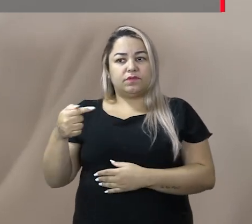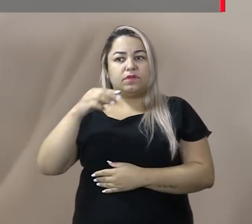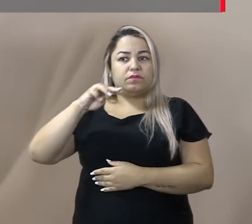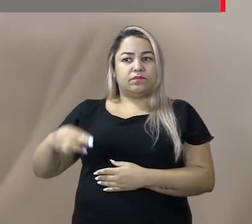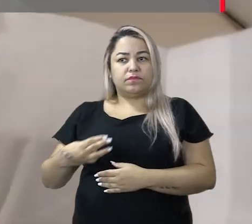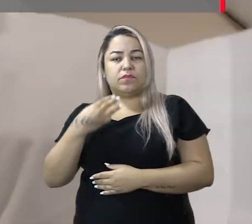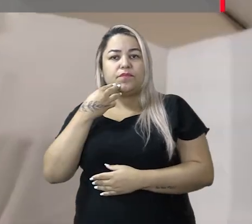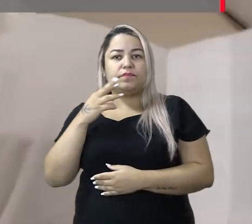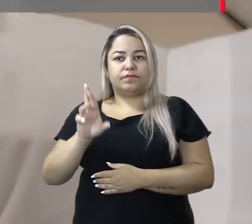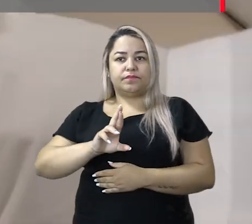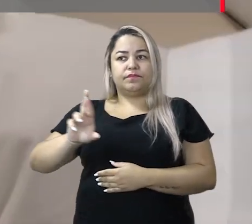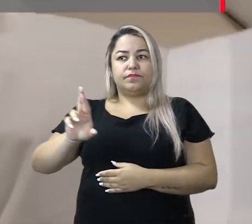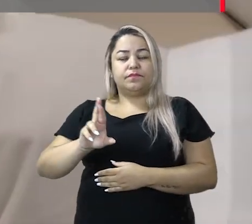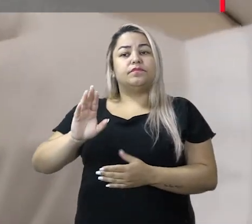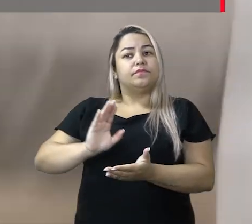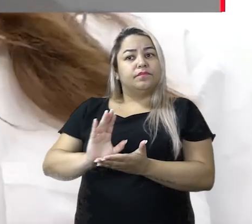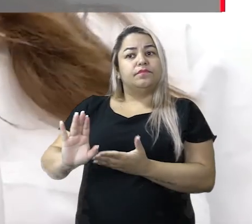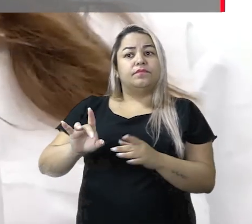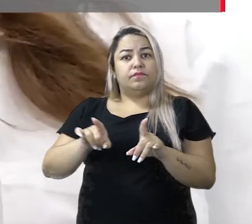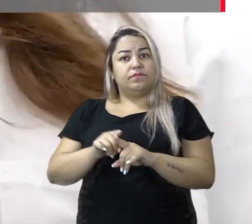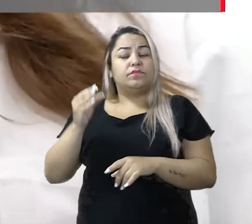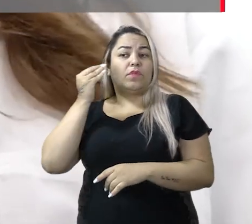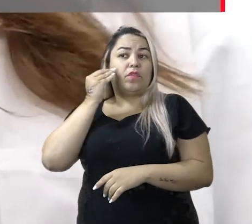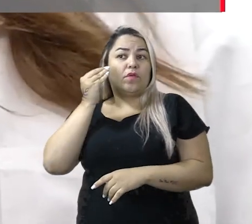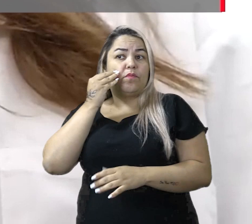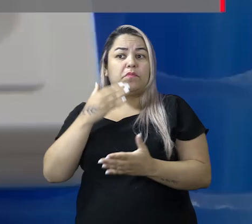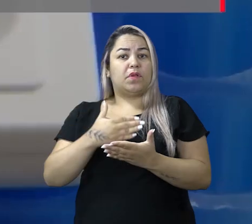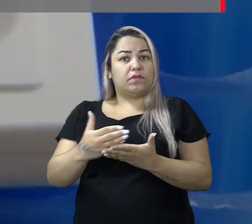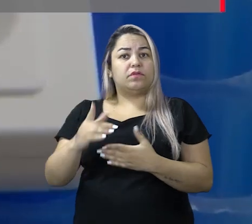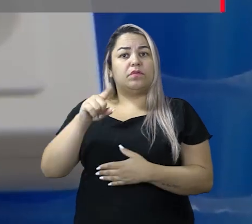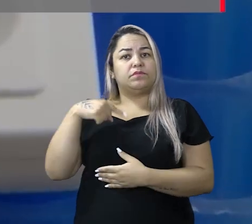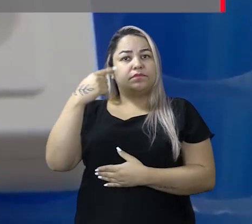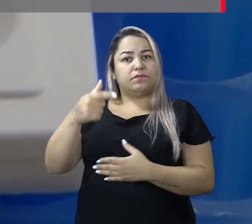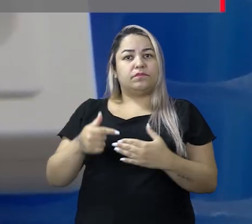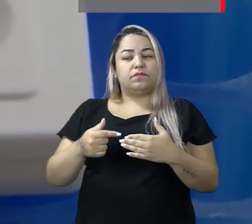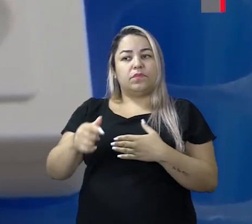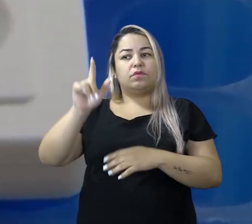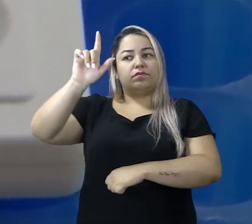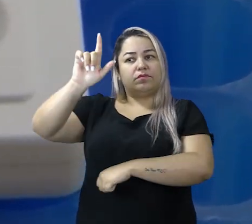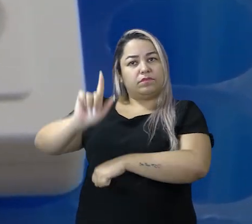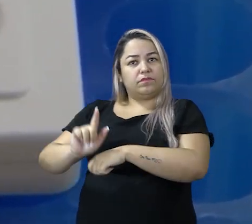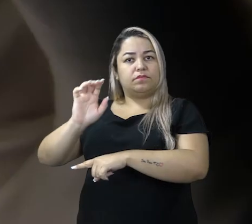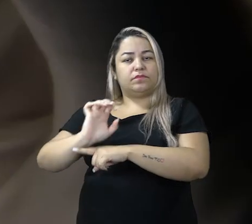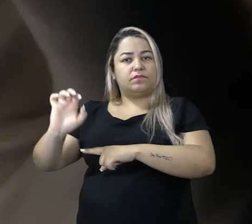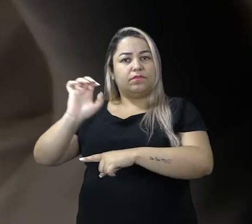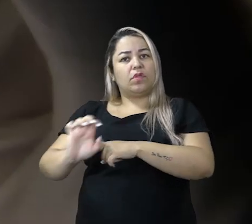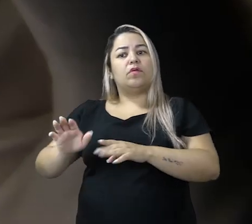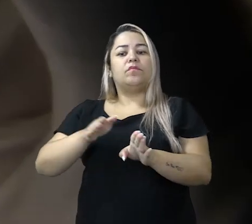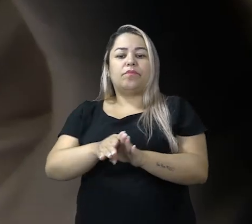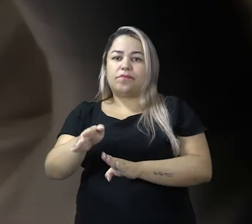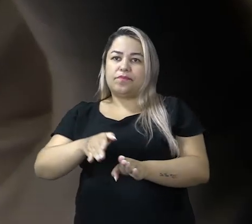investiu mais de 17 milhões de reais. A distribuição do teste rápido vai começar na próxima semana e os